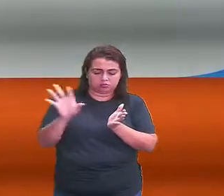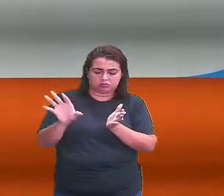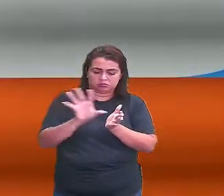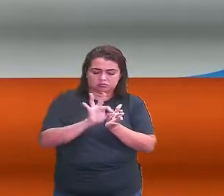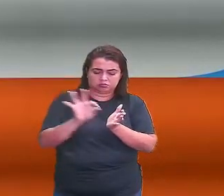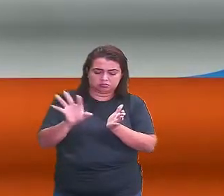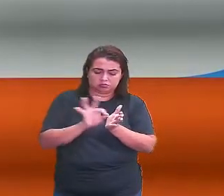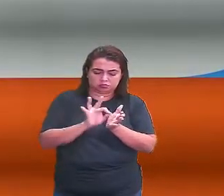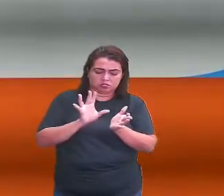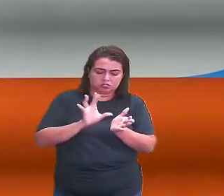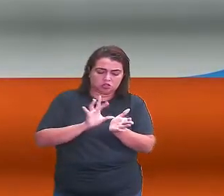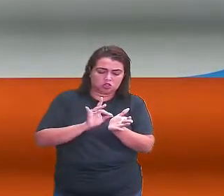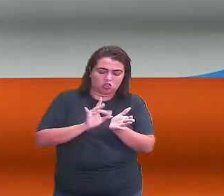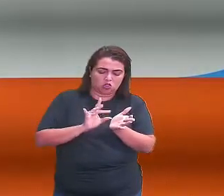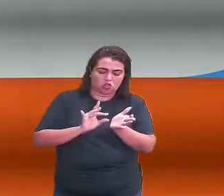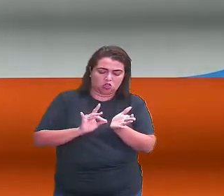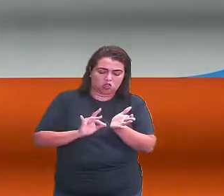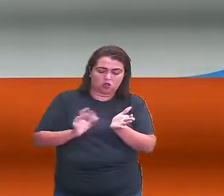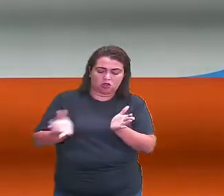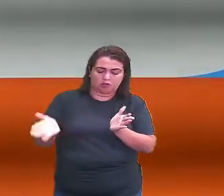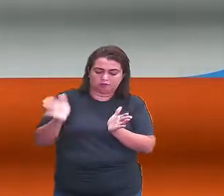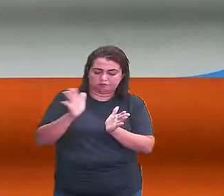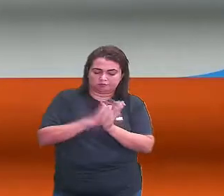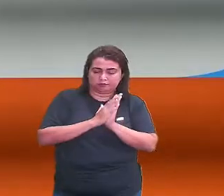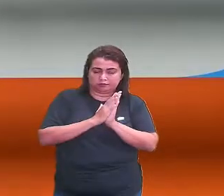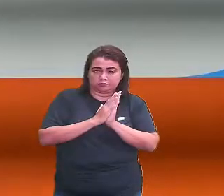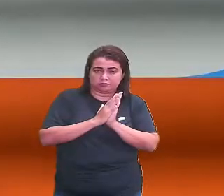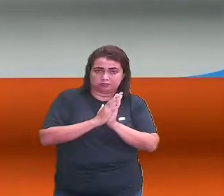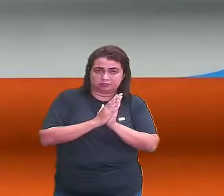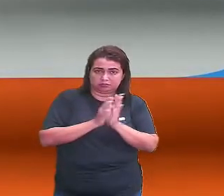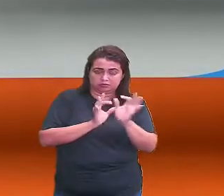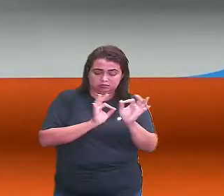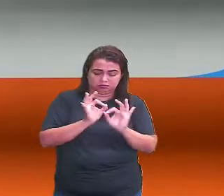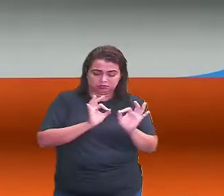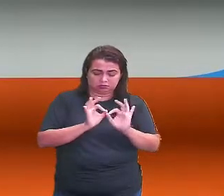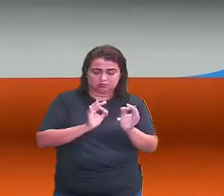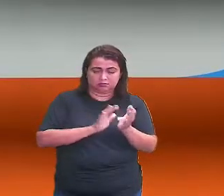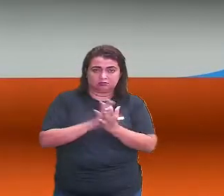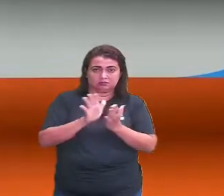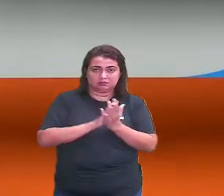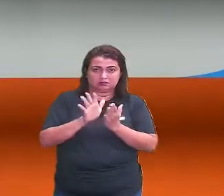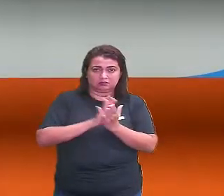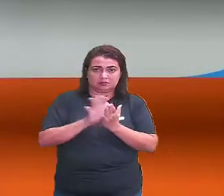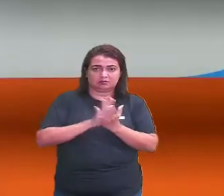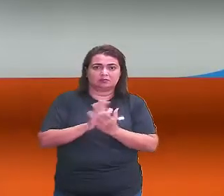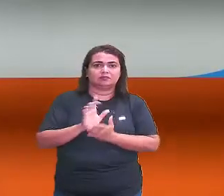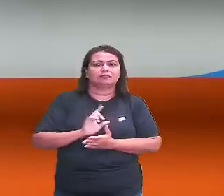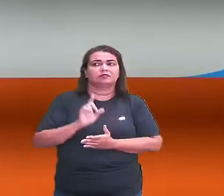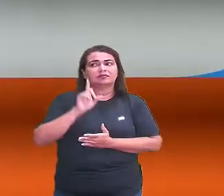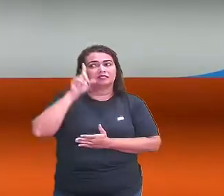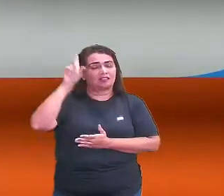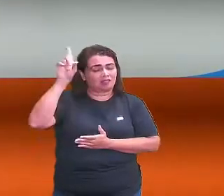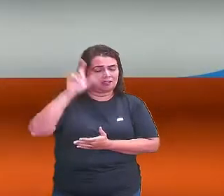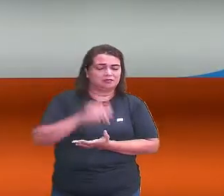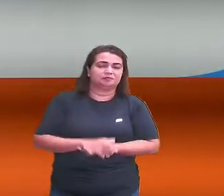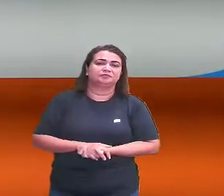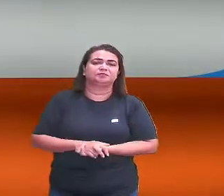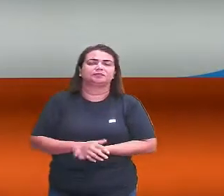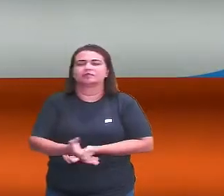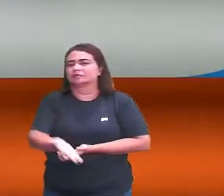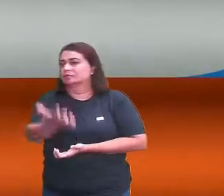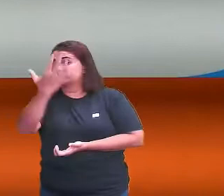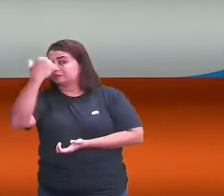passaram cola, botaram a capa. Foram eles que fizeram o livro, tá certo? Lá na editora Salamandra. Vamos